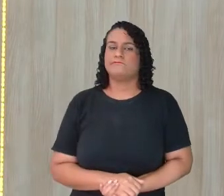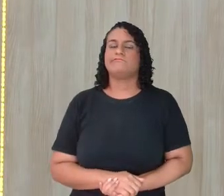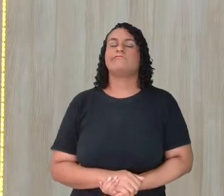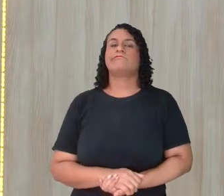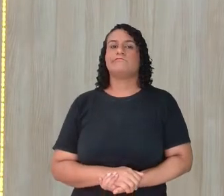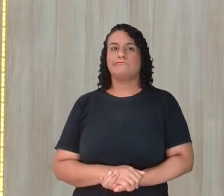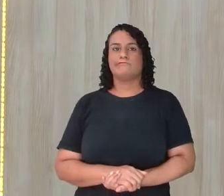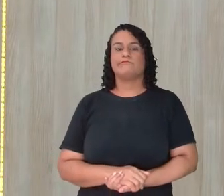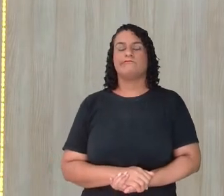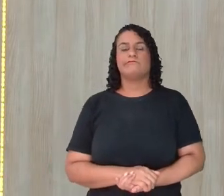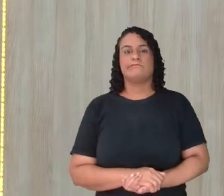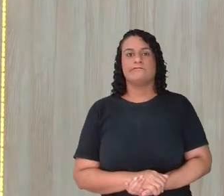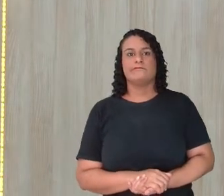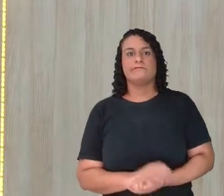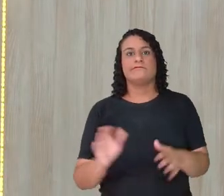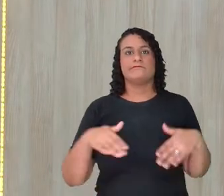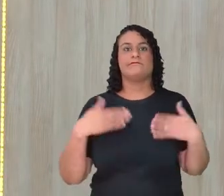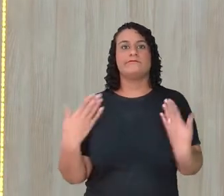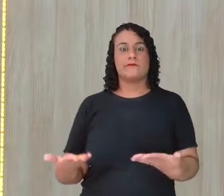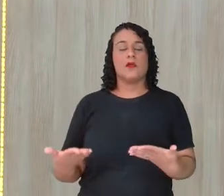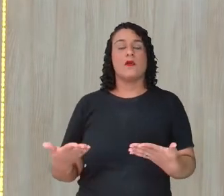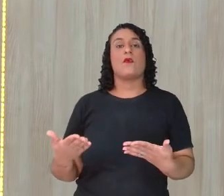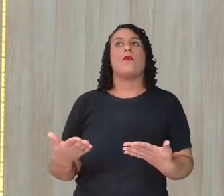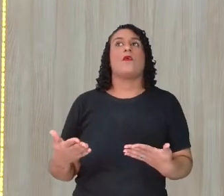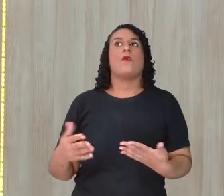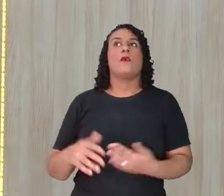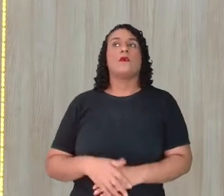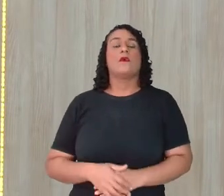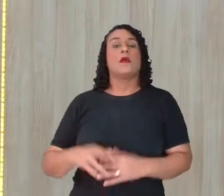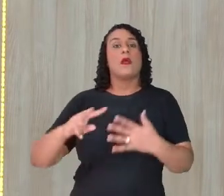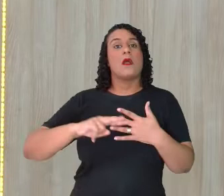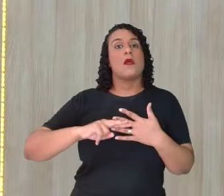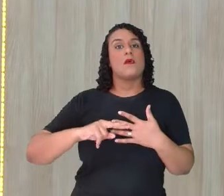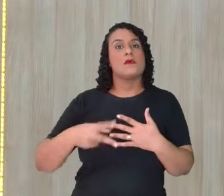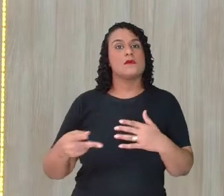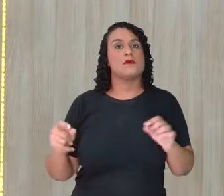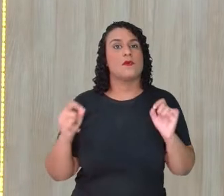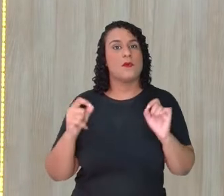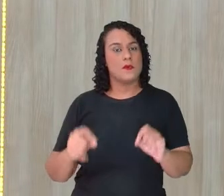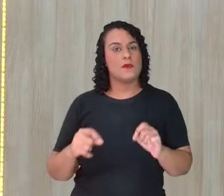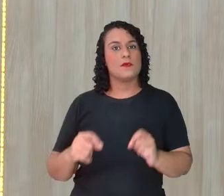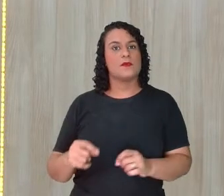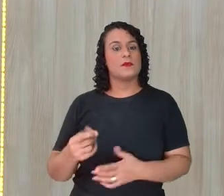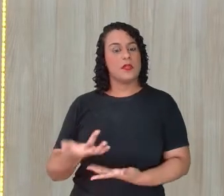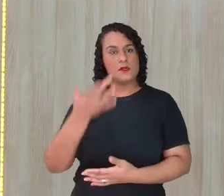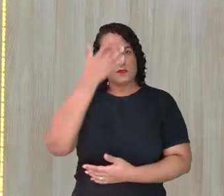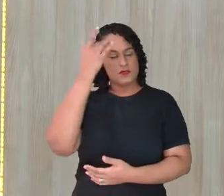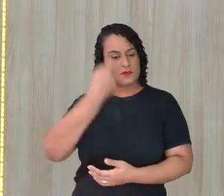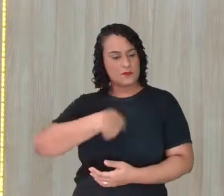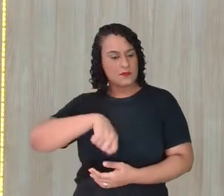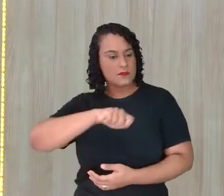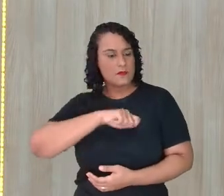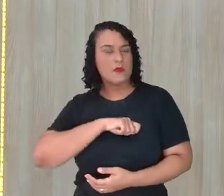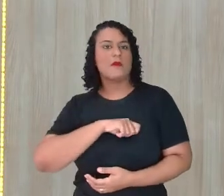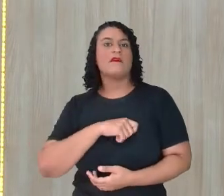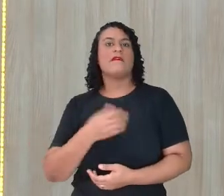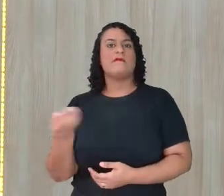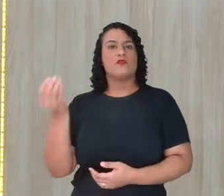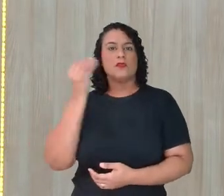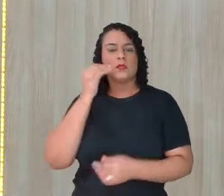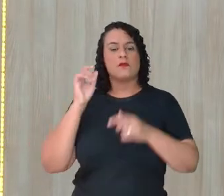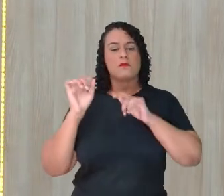da Península Ibérica. Então, o resultado, né, nesse processo de reconquista, os espanhóis vão reconquistando